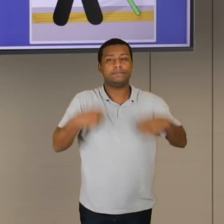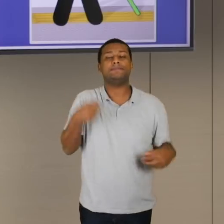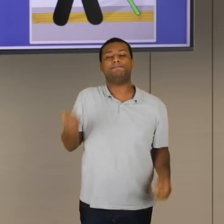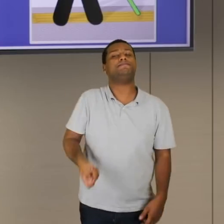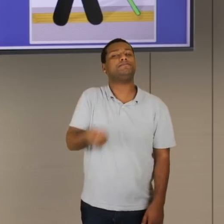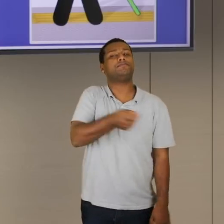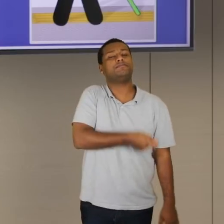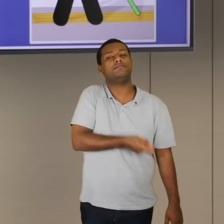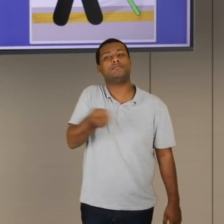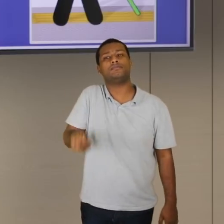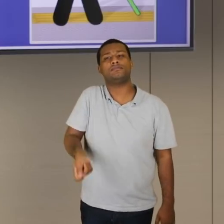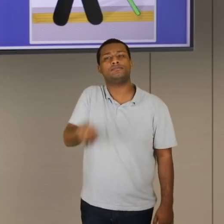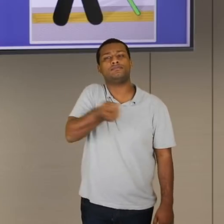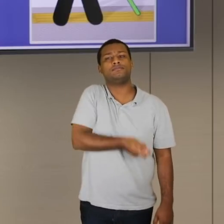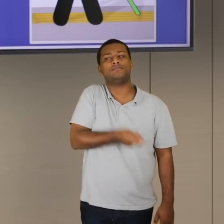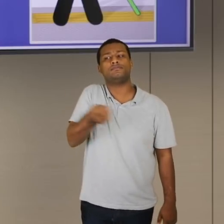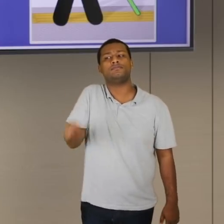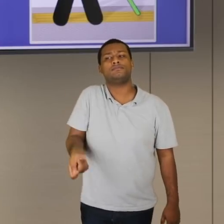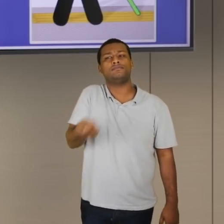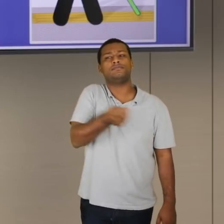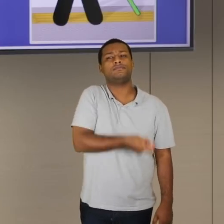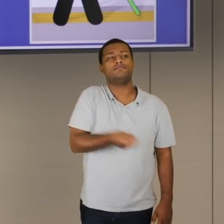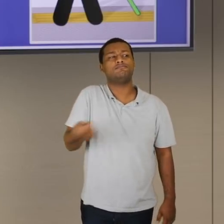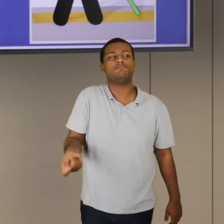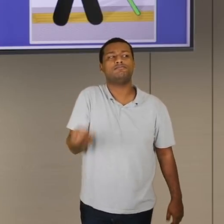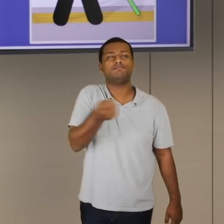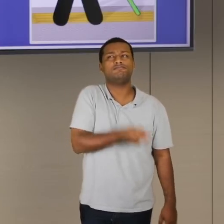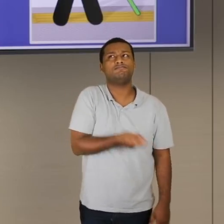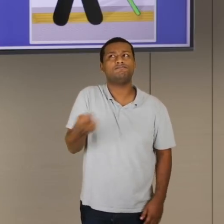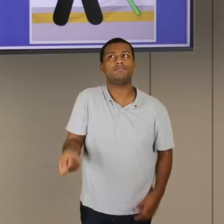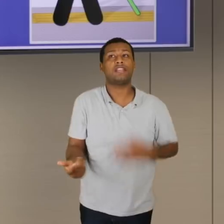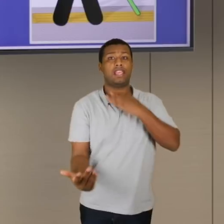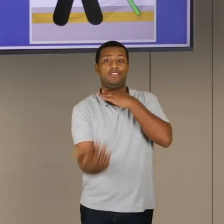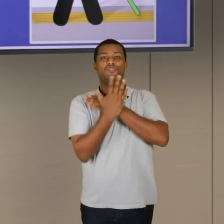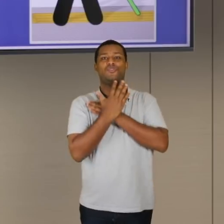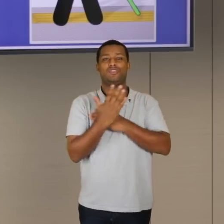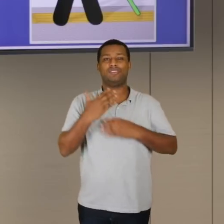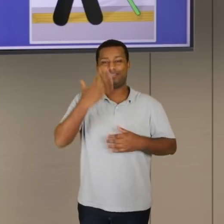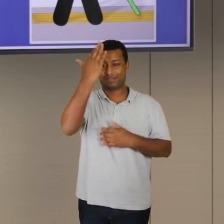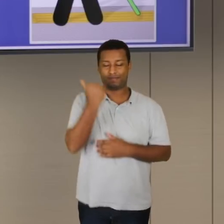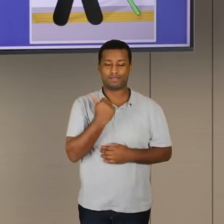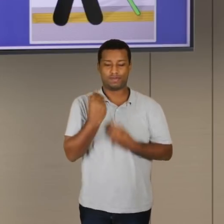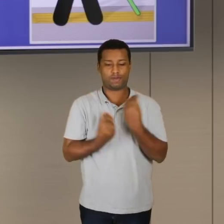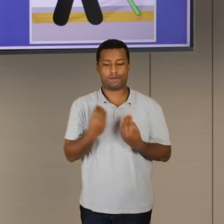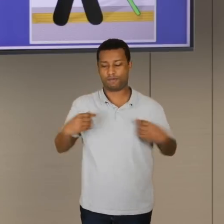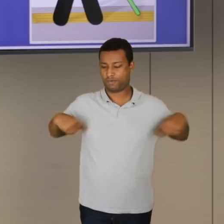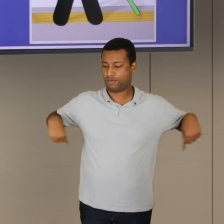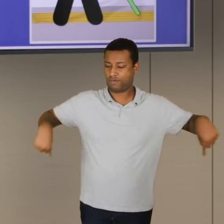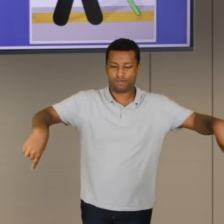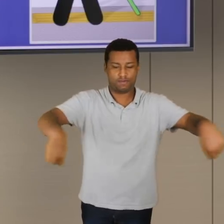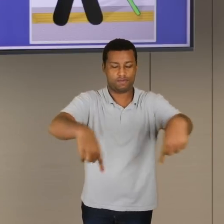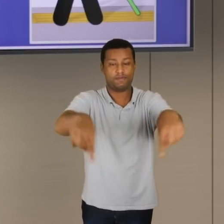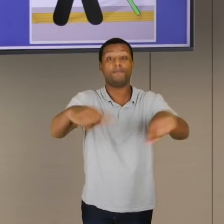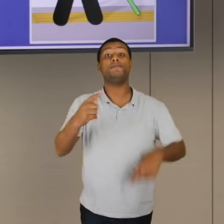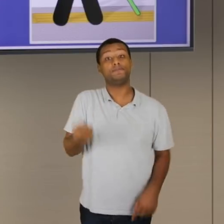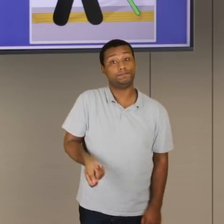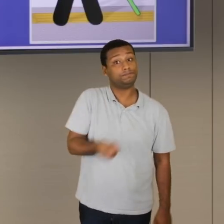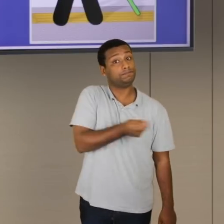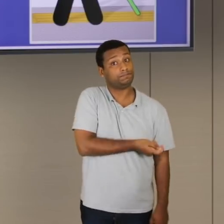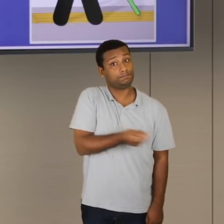Essas associações de cego, essas instituições, elas têm um serviço de orientação,